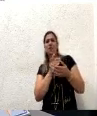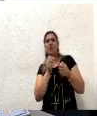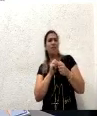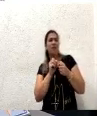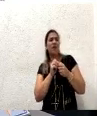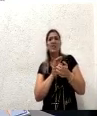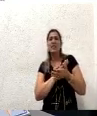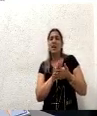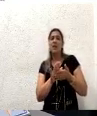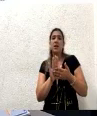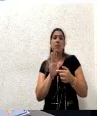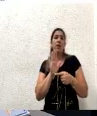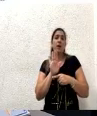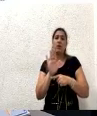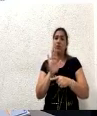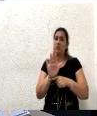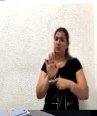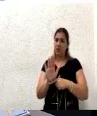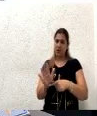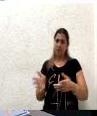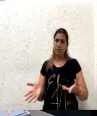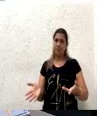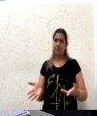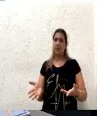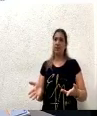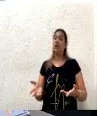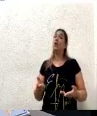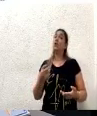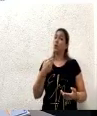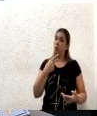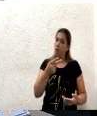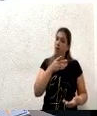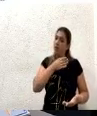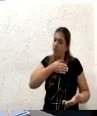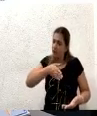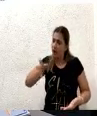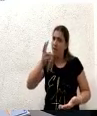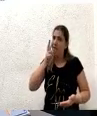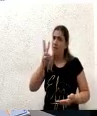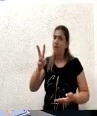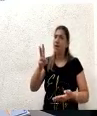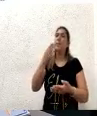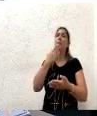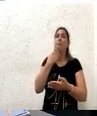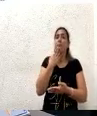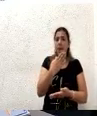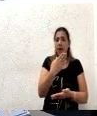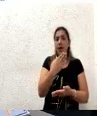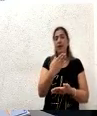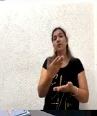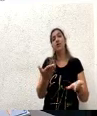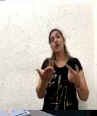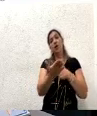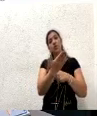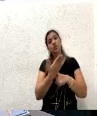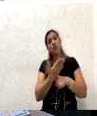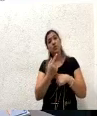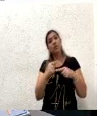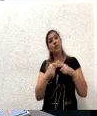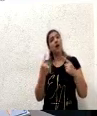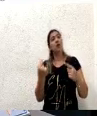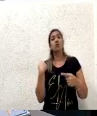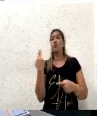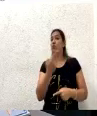assim, a gente vai atrás, a gente solicita, mas, assim, nós não